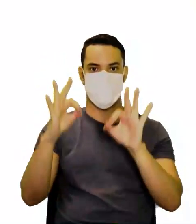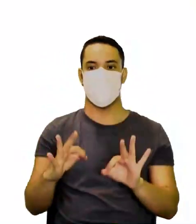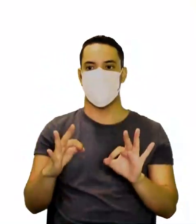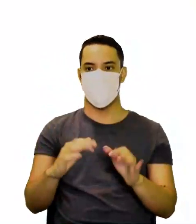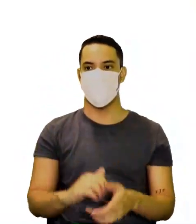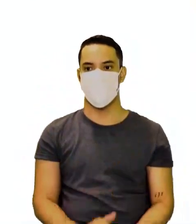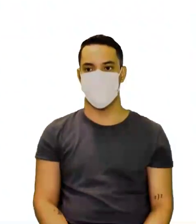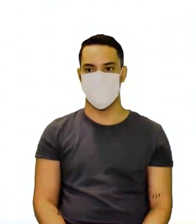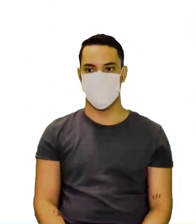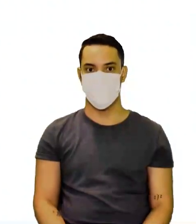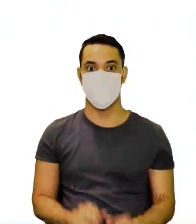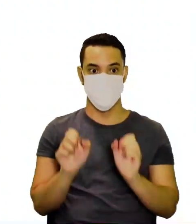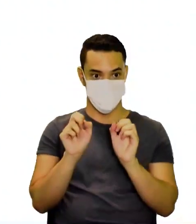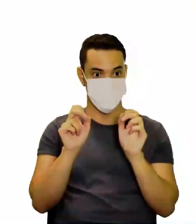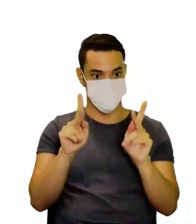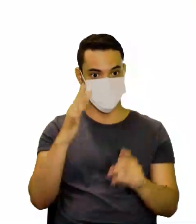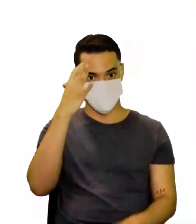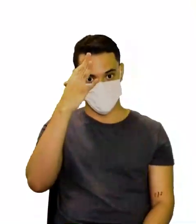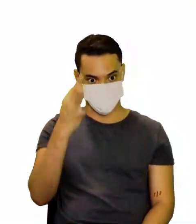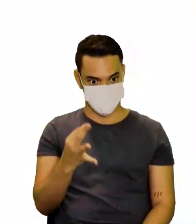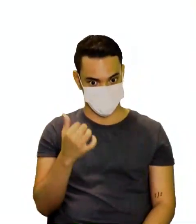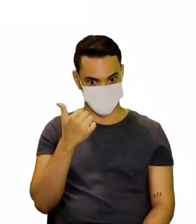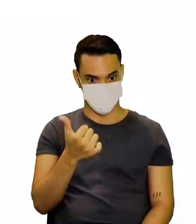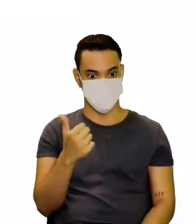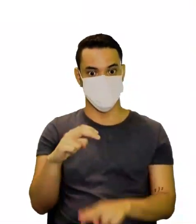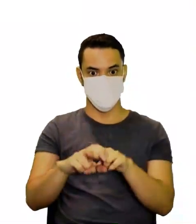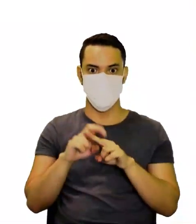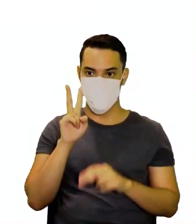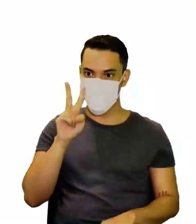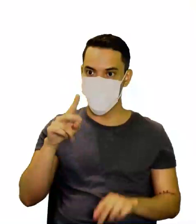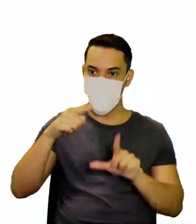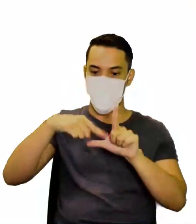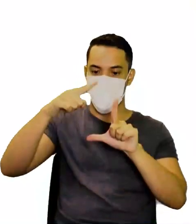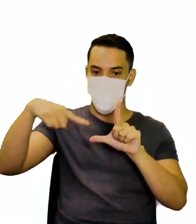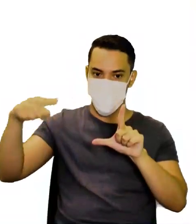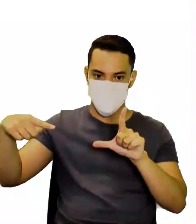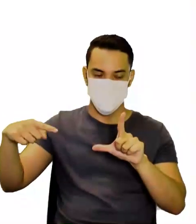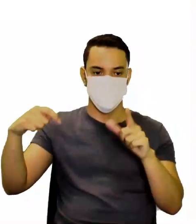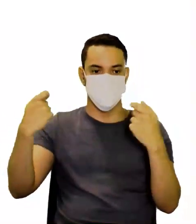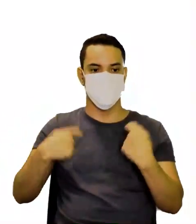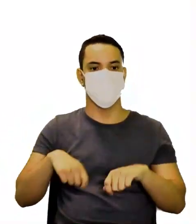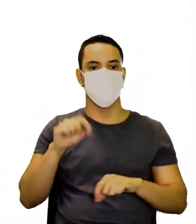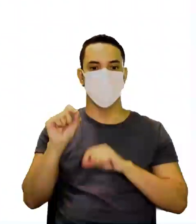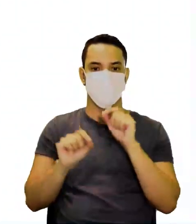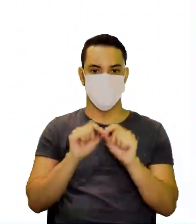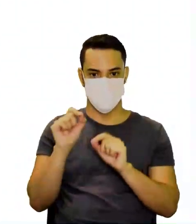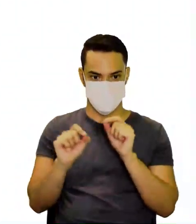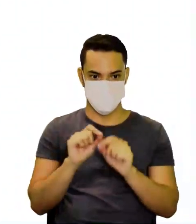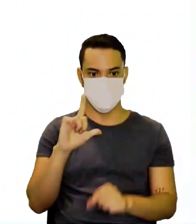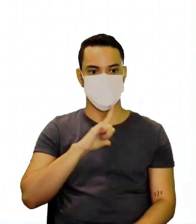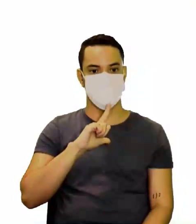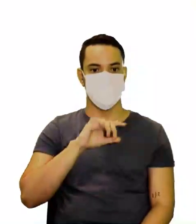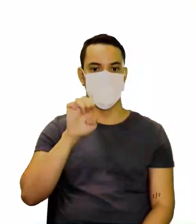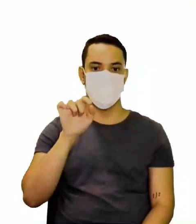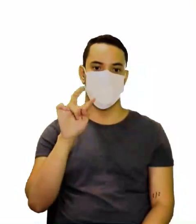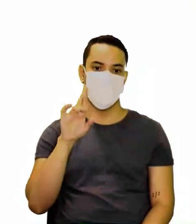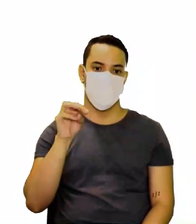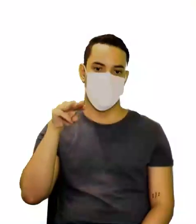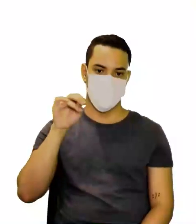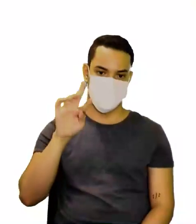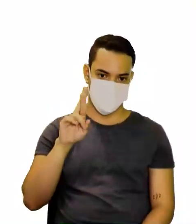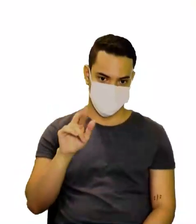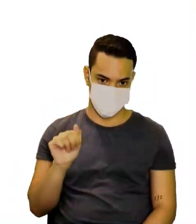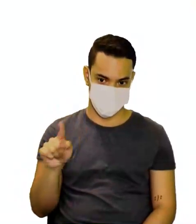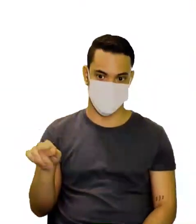C, ok? Entendido isso? Então, pessoal, viu um gráfico de gerador? Aqui é eletromotriz e aqui é a